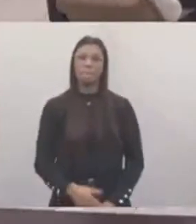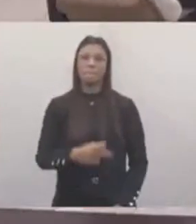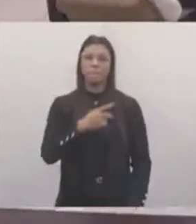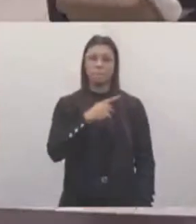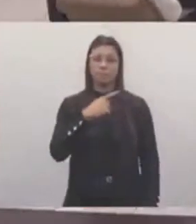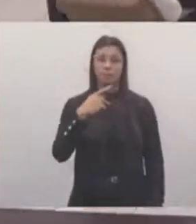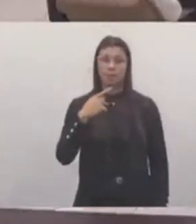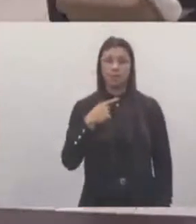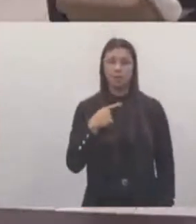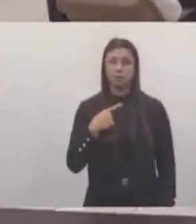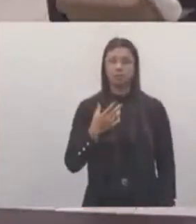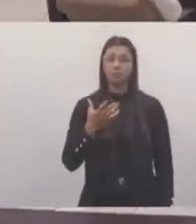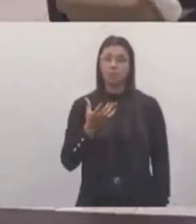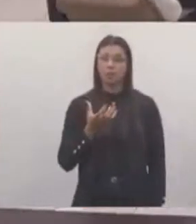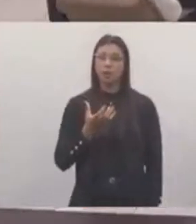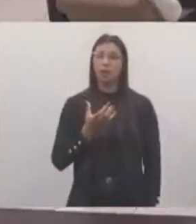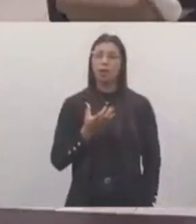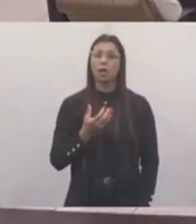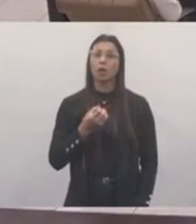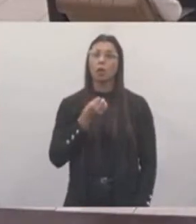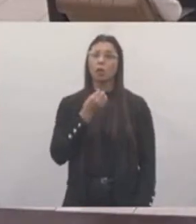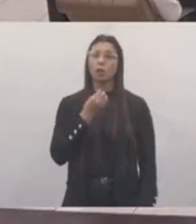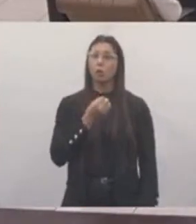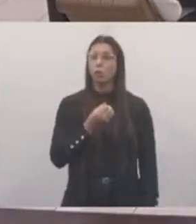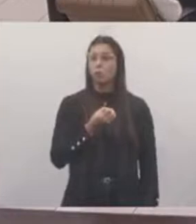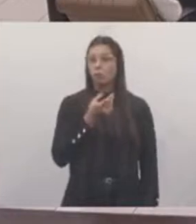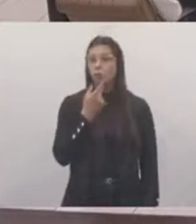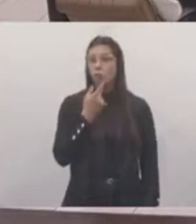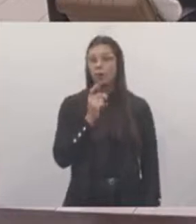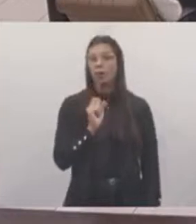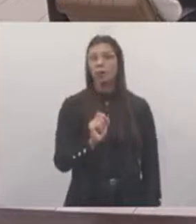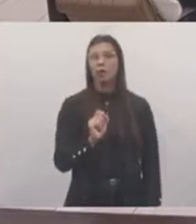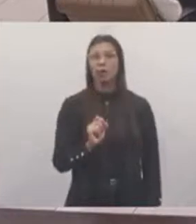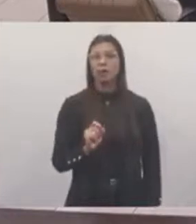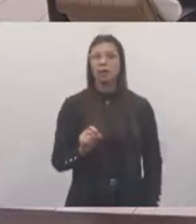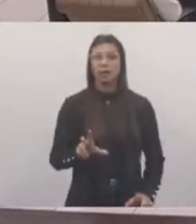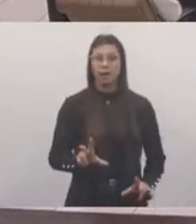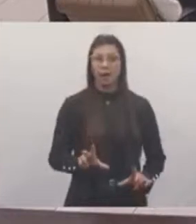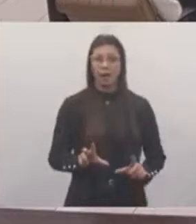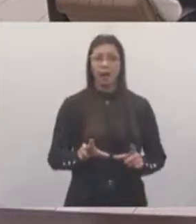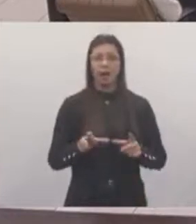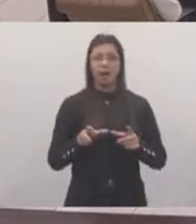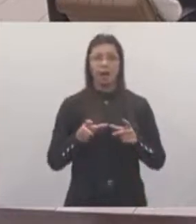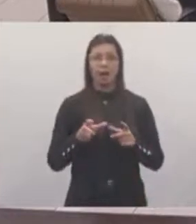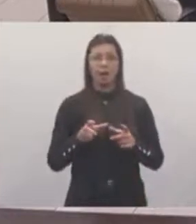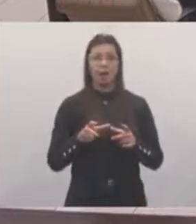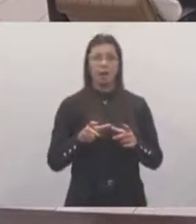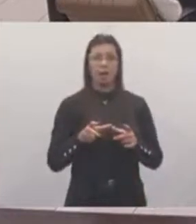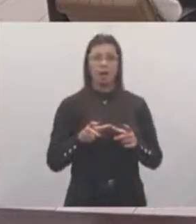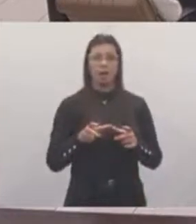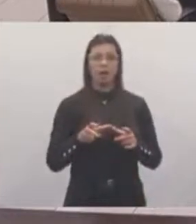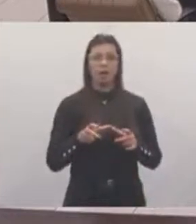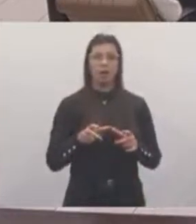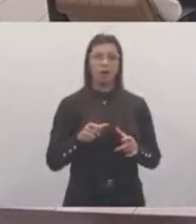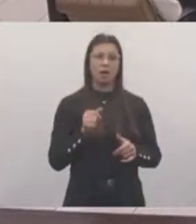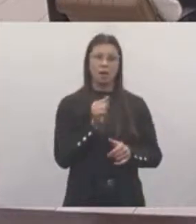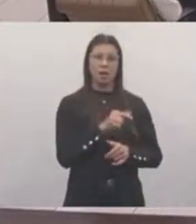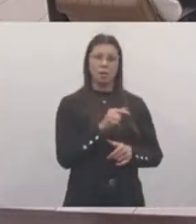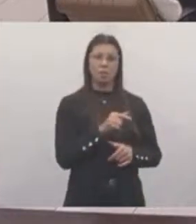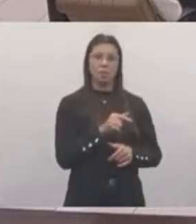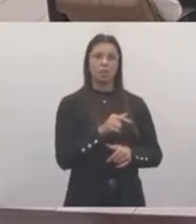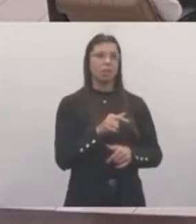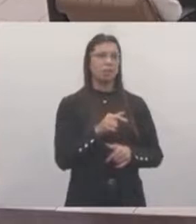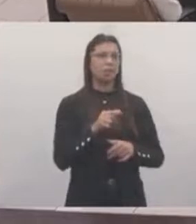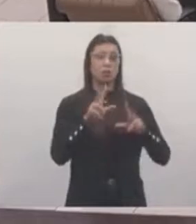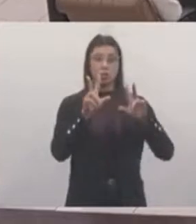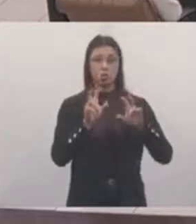presidente, quero daqui comentar que esta casa ao qual o Hernani está fazendo a solicitação de um pedido